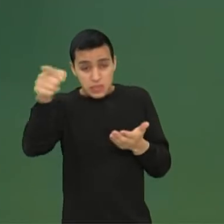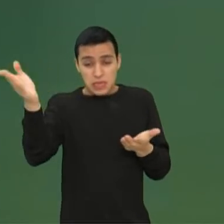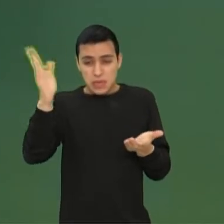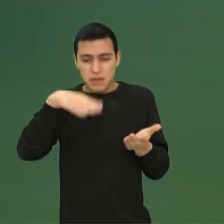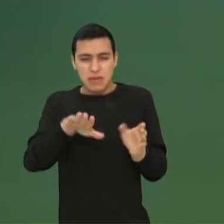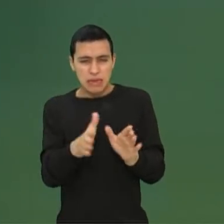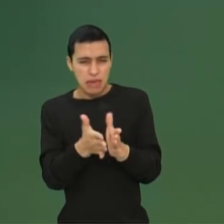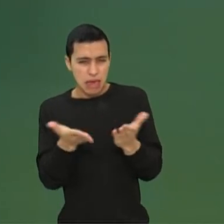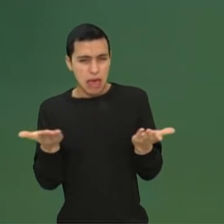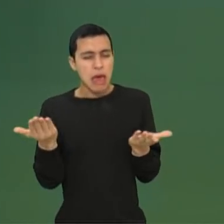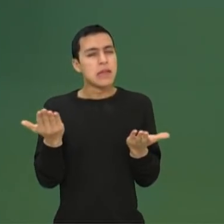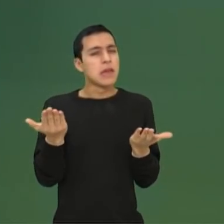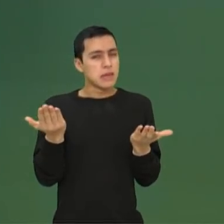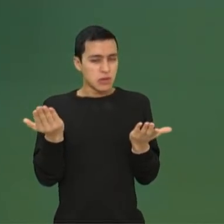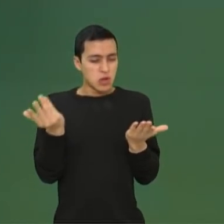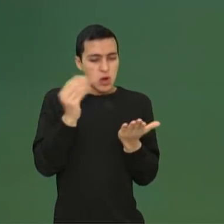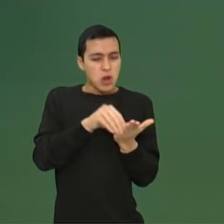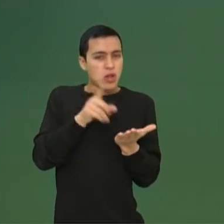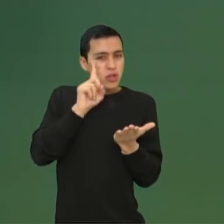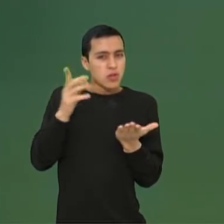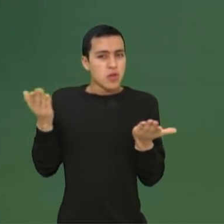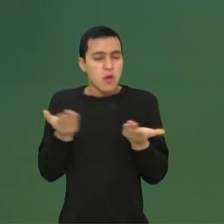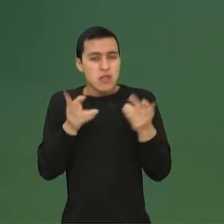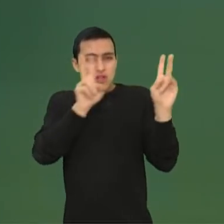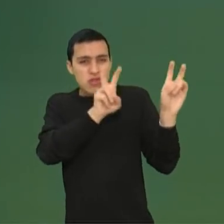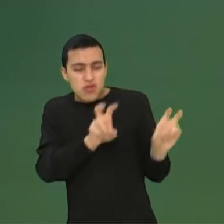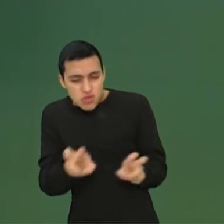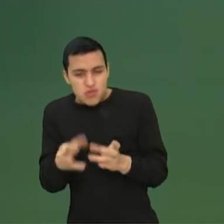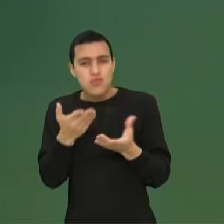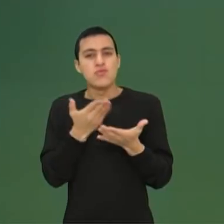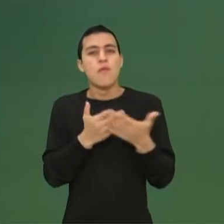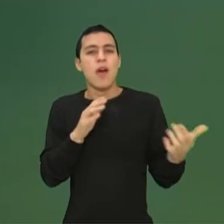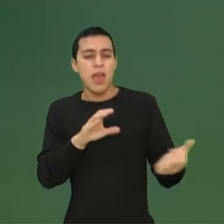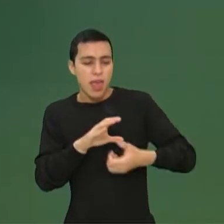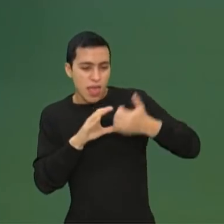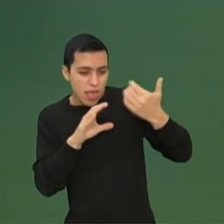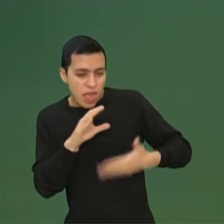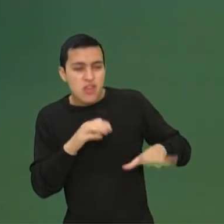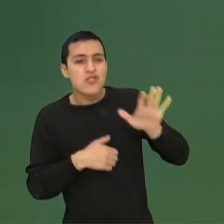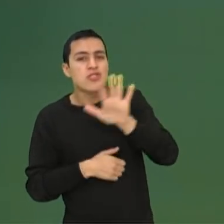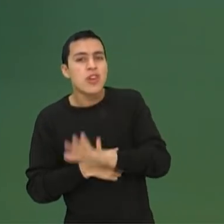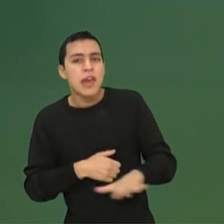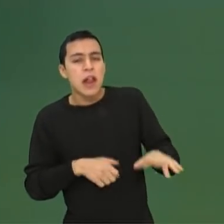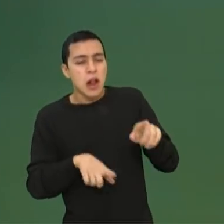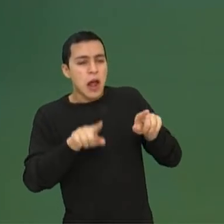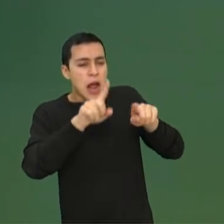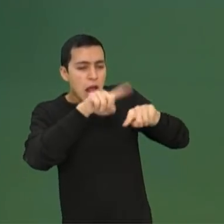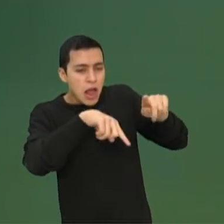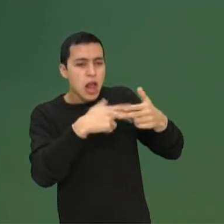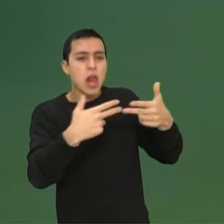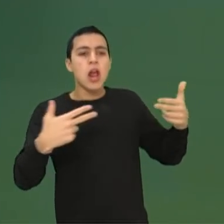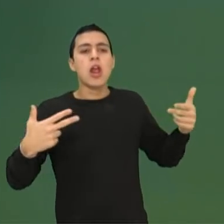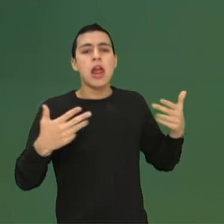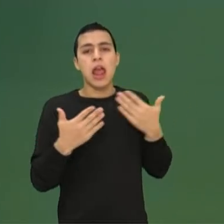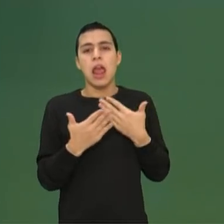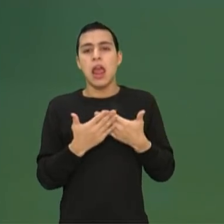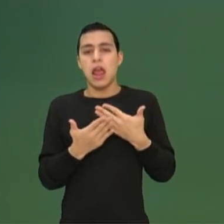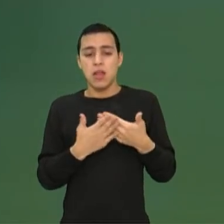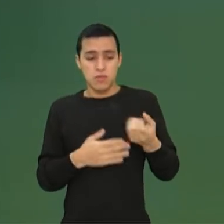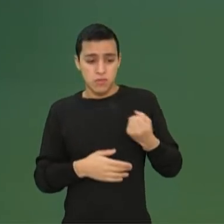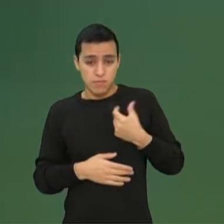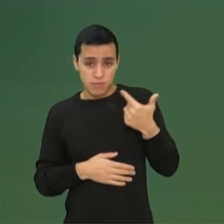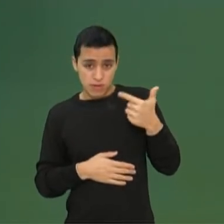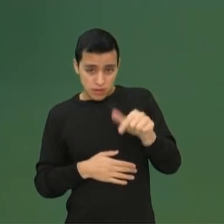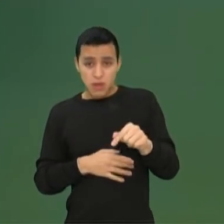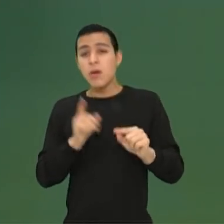de hoje, coloca o título da nossa aula, né? Características gerais dos materiais, aula número